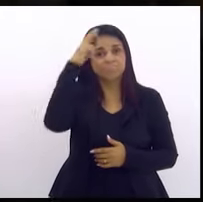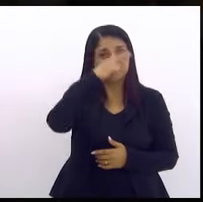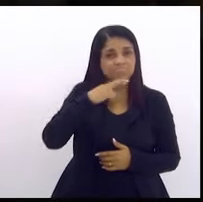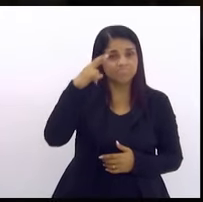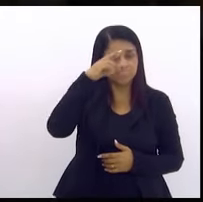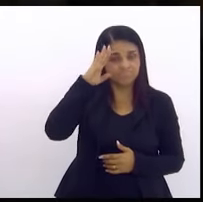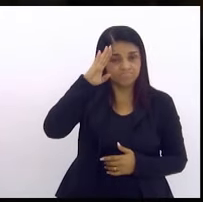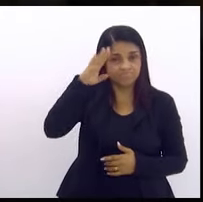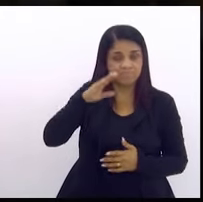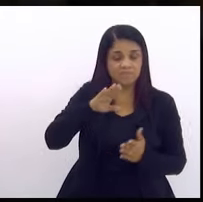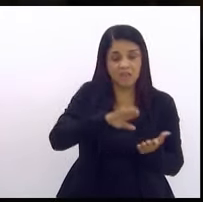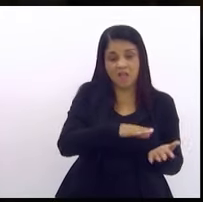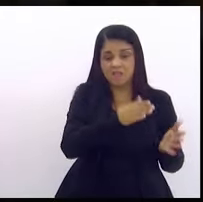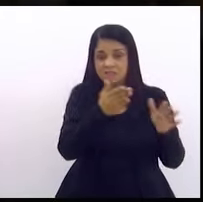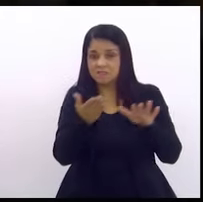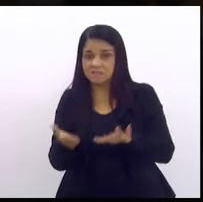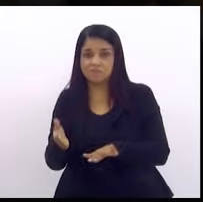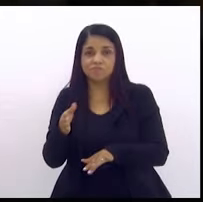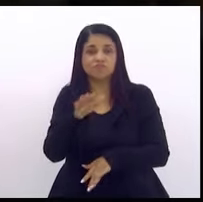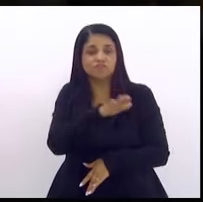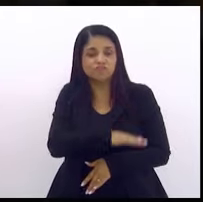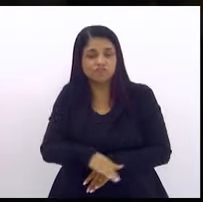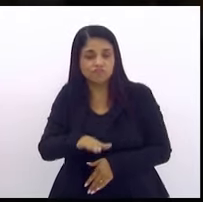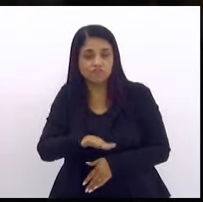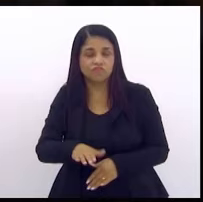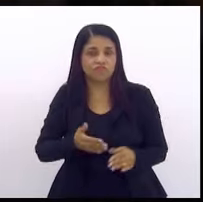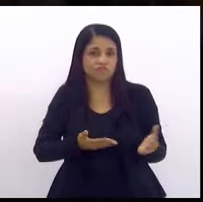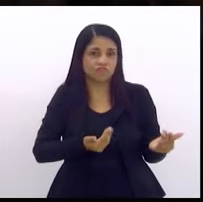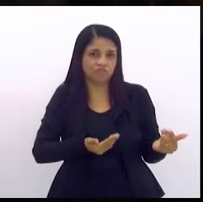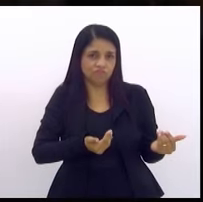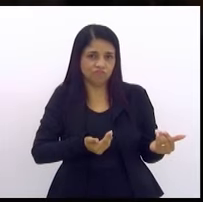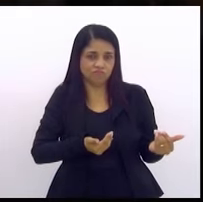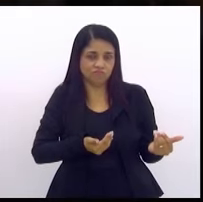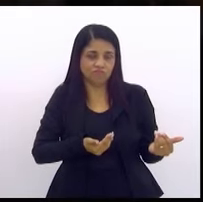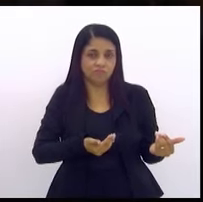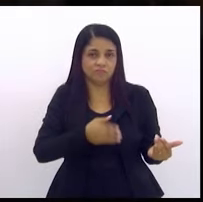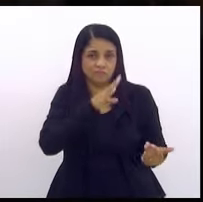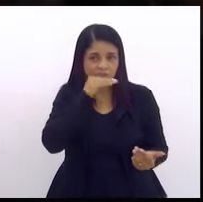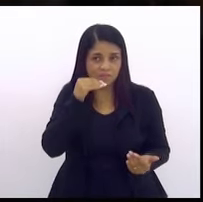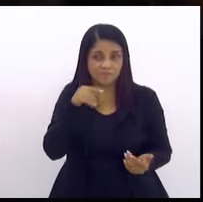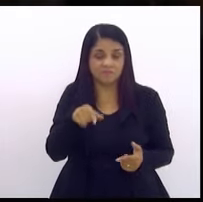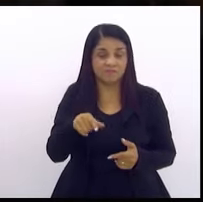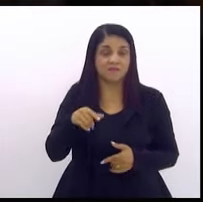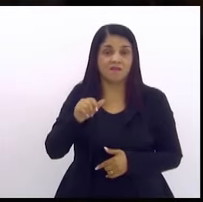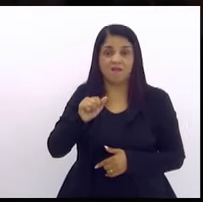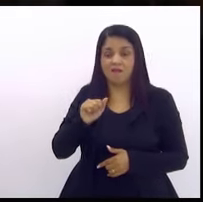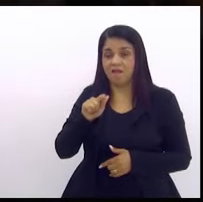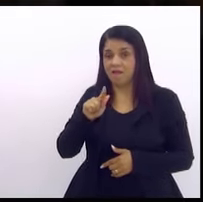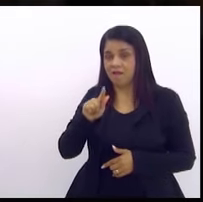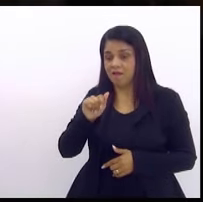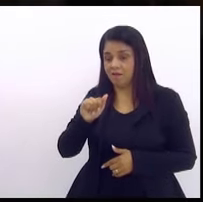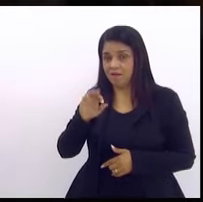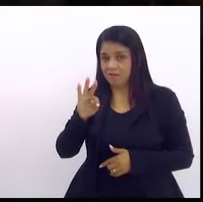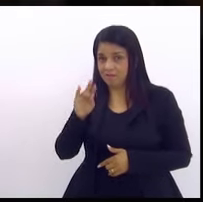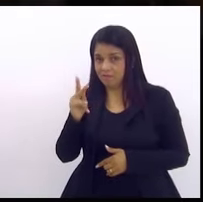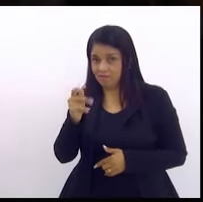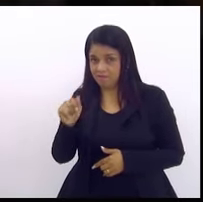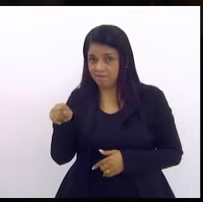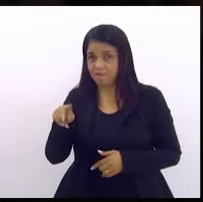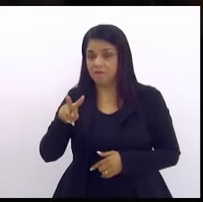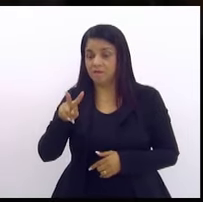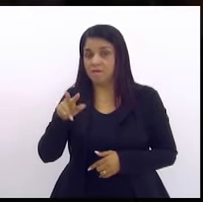casos de assassinatos de crianças e adolescentes. Foi uma luta muito árdua, e a Agatha Félix, precisamos lembrar, foi